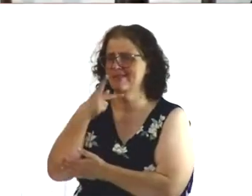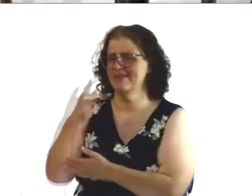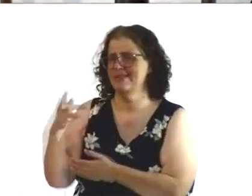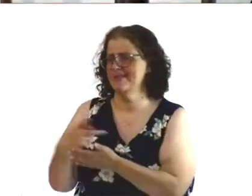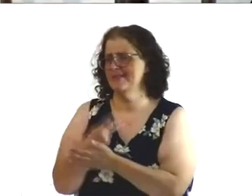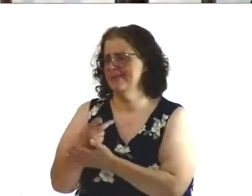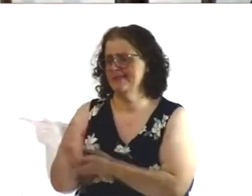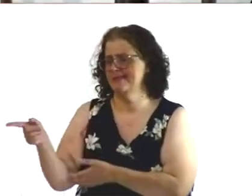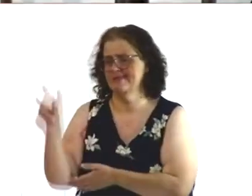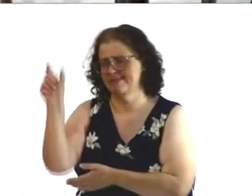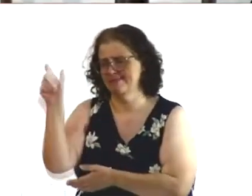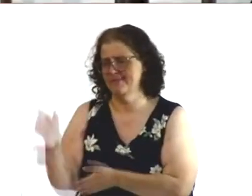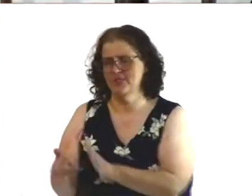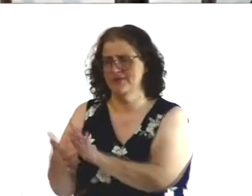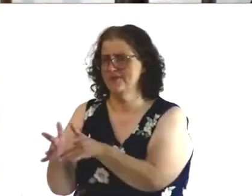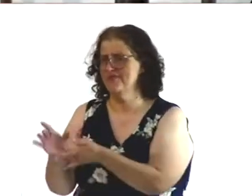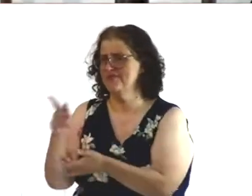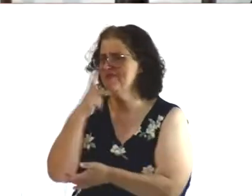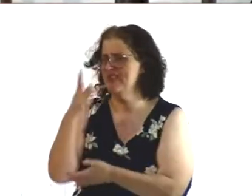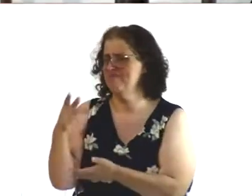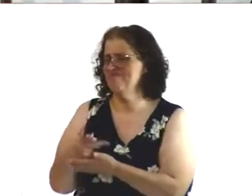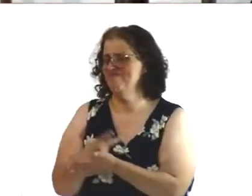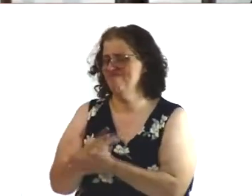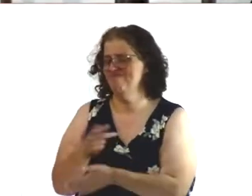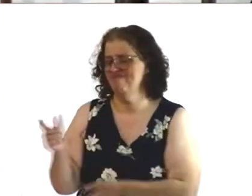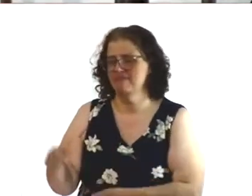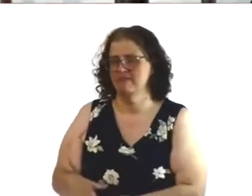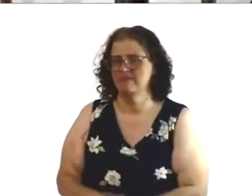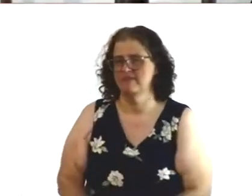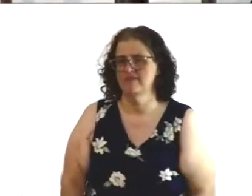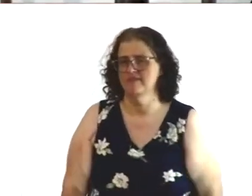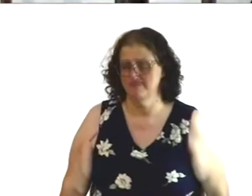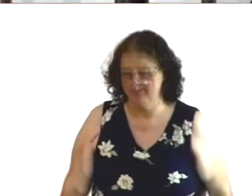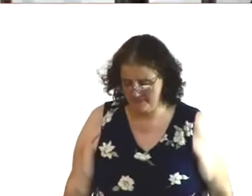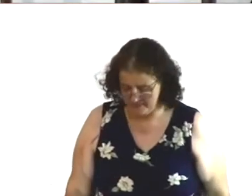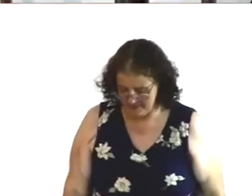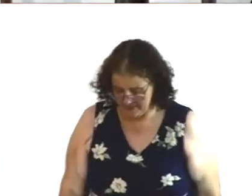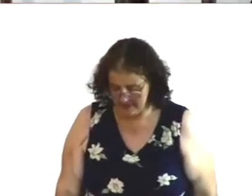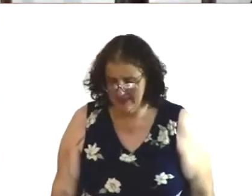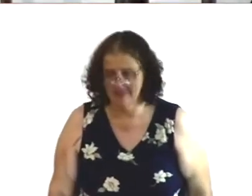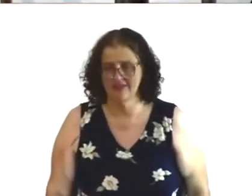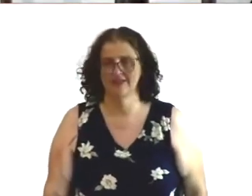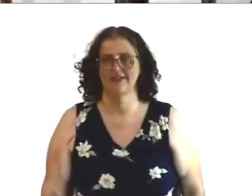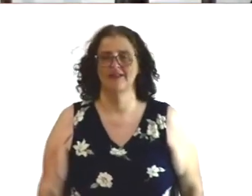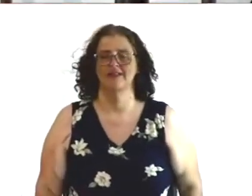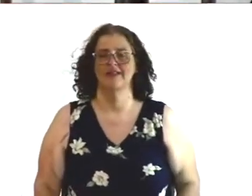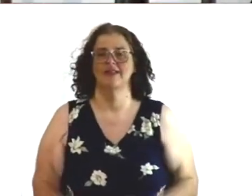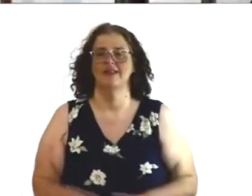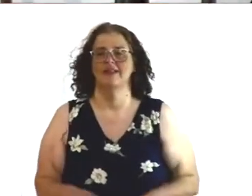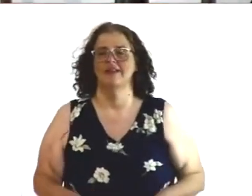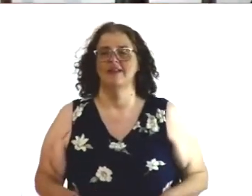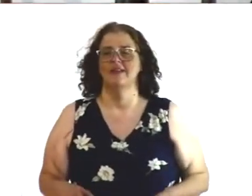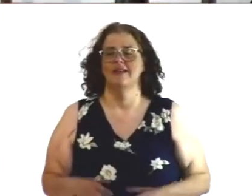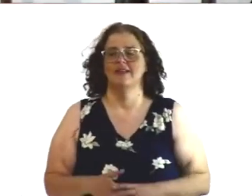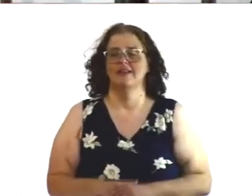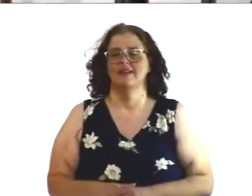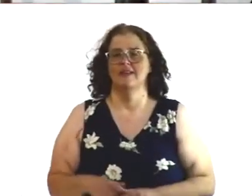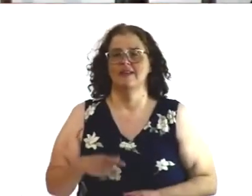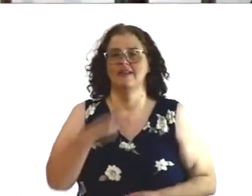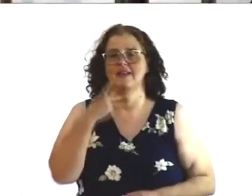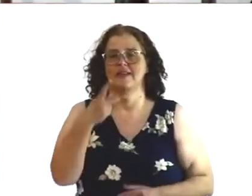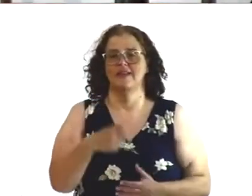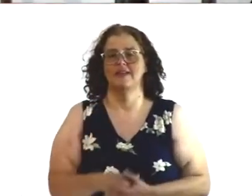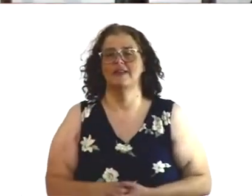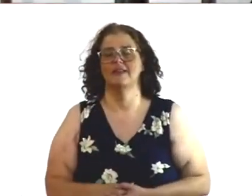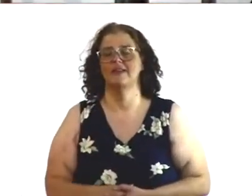podem destruir o templo, 3 dias ele será reconstruído. Eles falam: Herodes demorou 46 anos, você vai levantar em